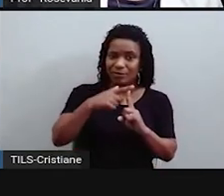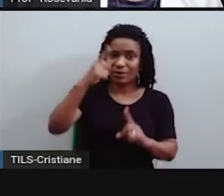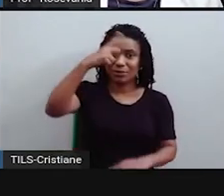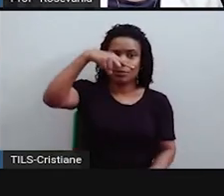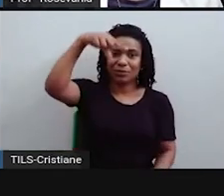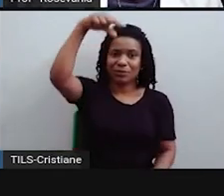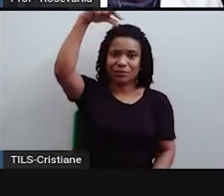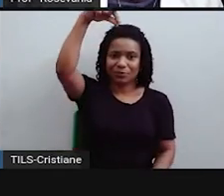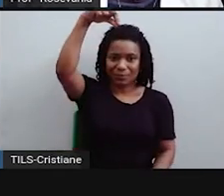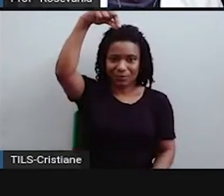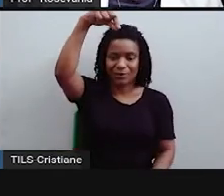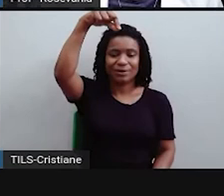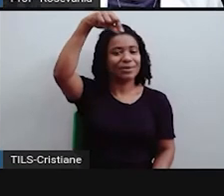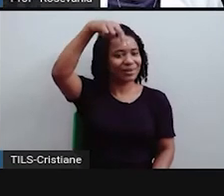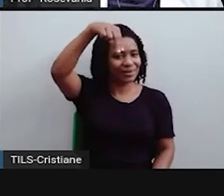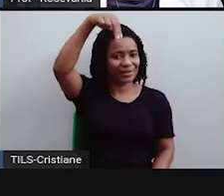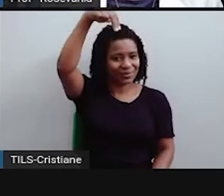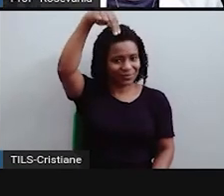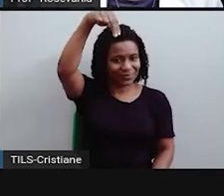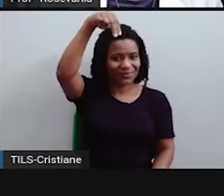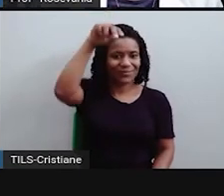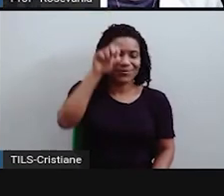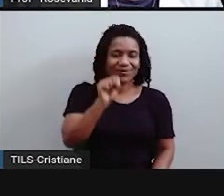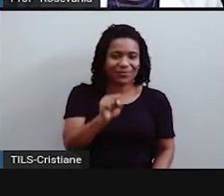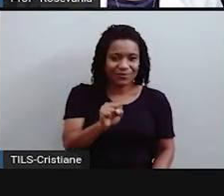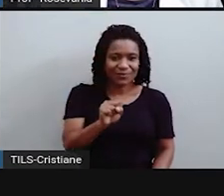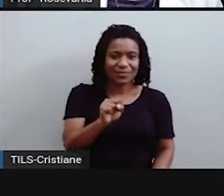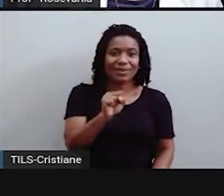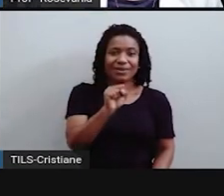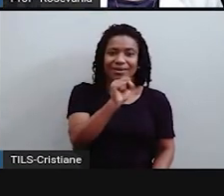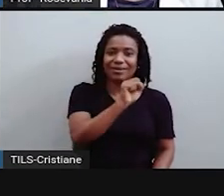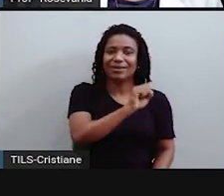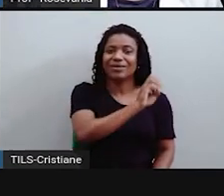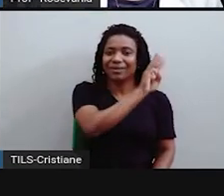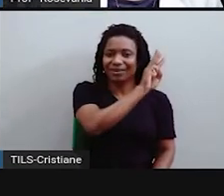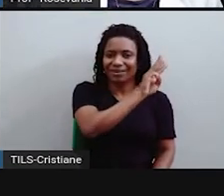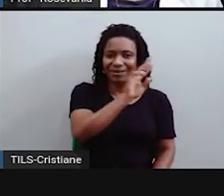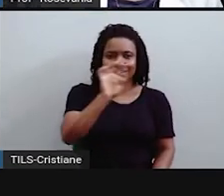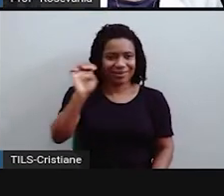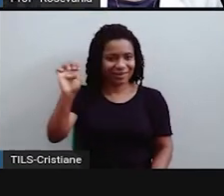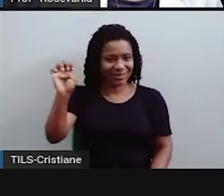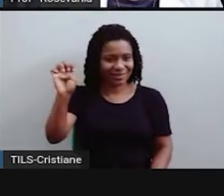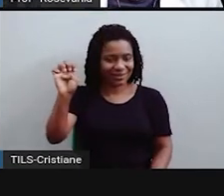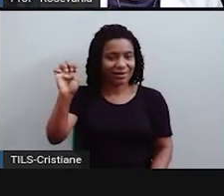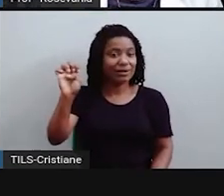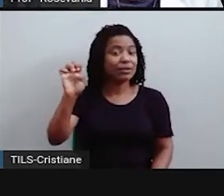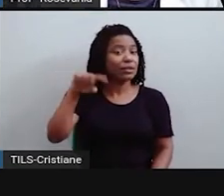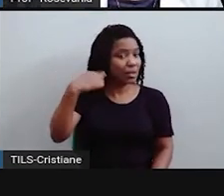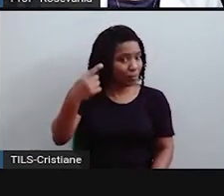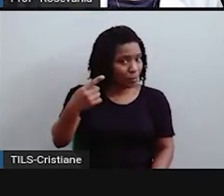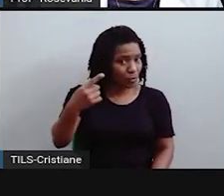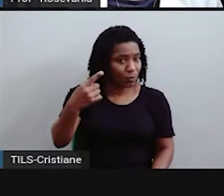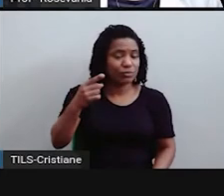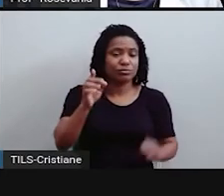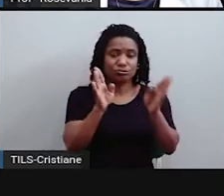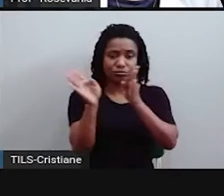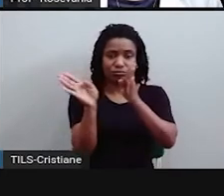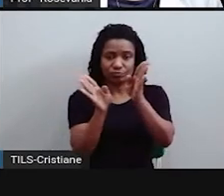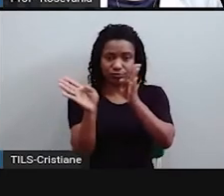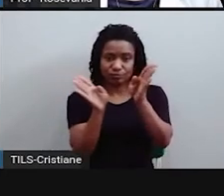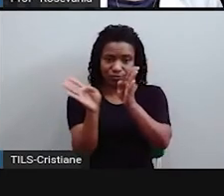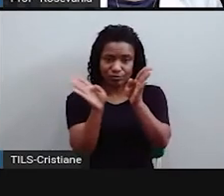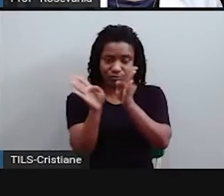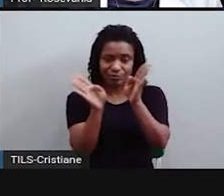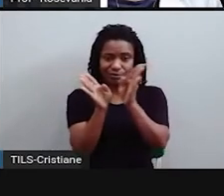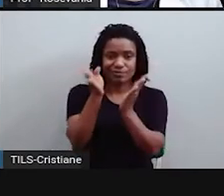pontos cardeais. Depois que eu faço os pontos cardeais, eu vou fazer os pontos colaterais, que é um xizinho, né? A